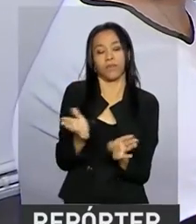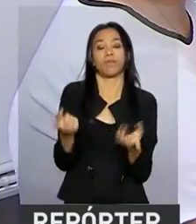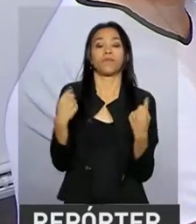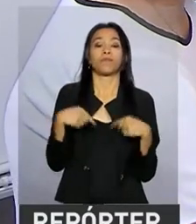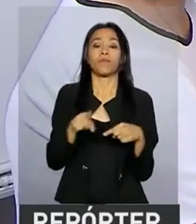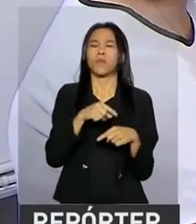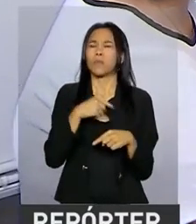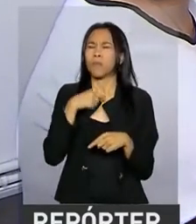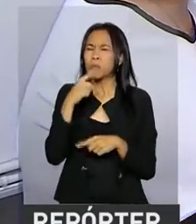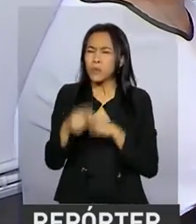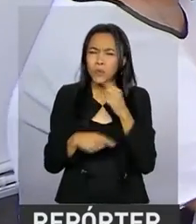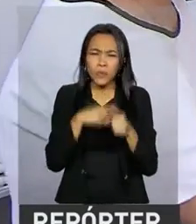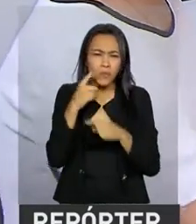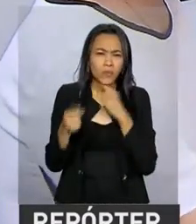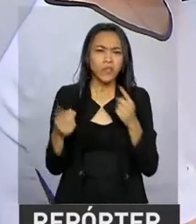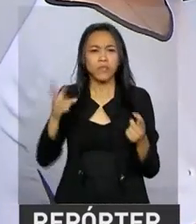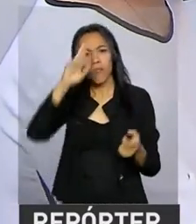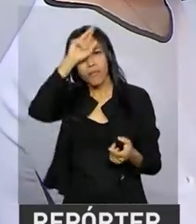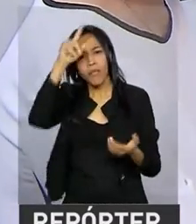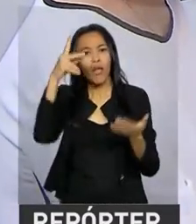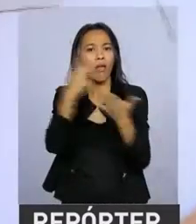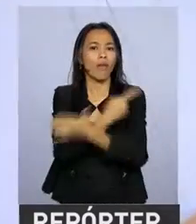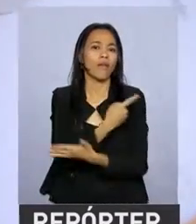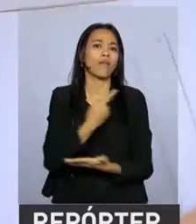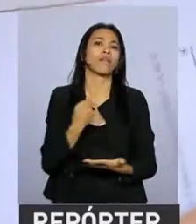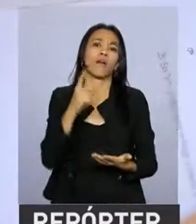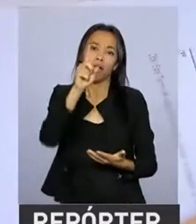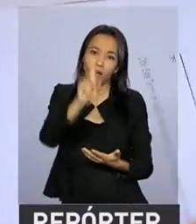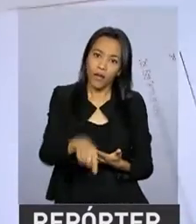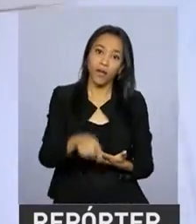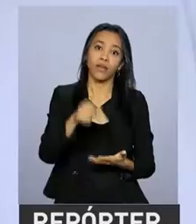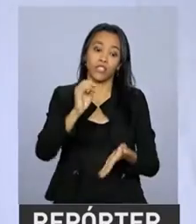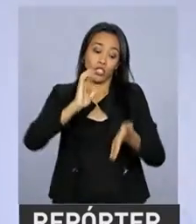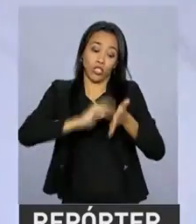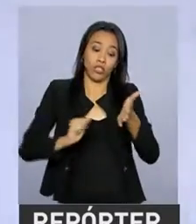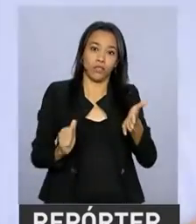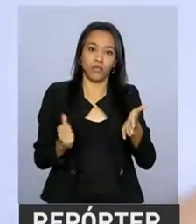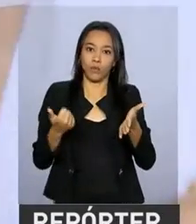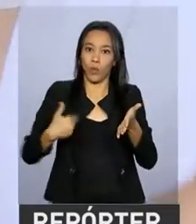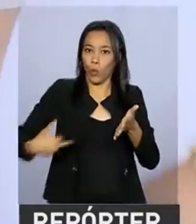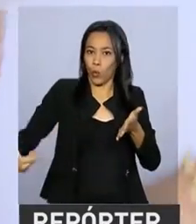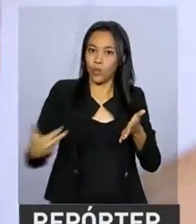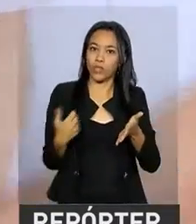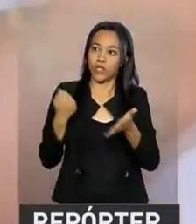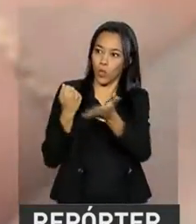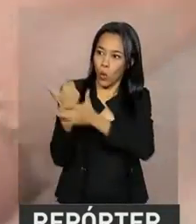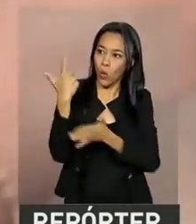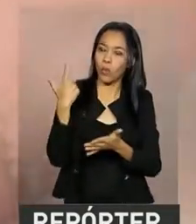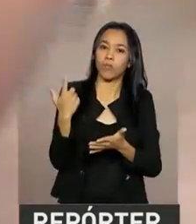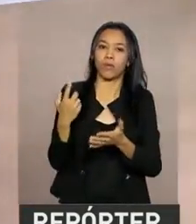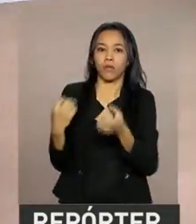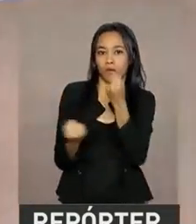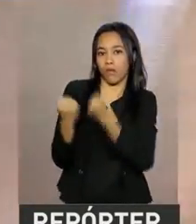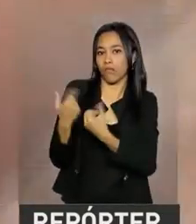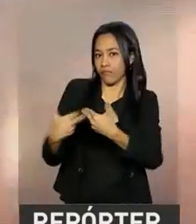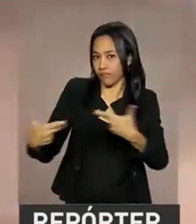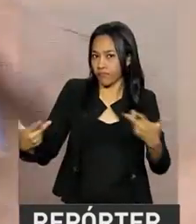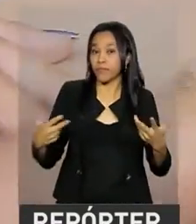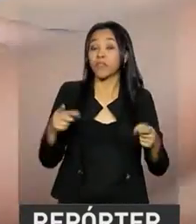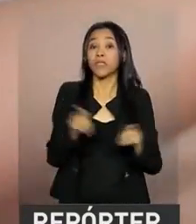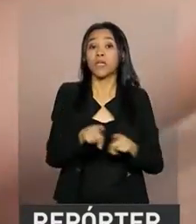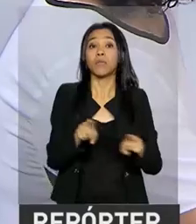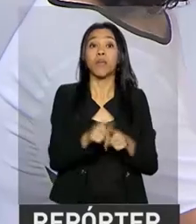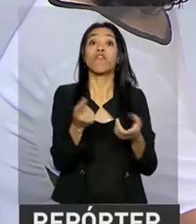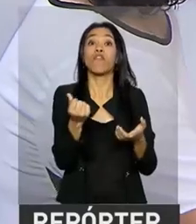geram questionamentos e erros dos contribuintes são a omissão de compra de bens móveis e imóveis, de valores recebidos